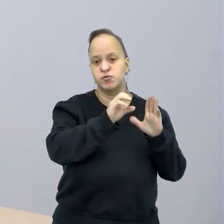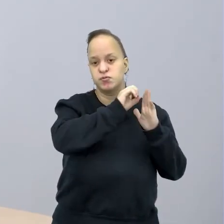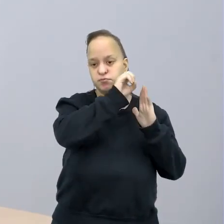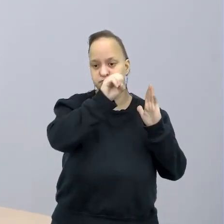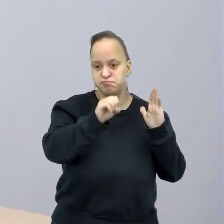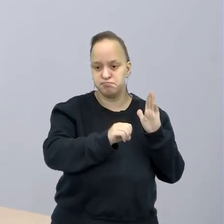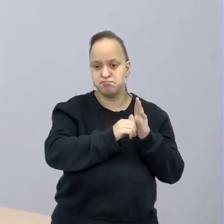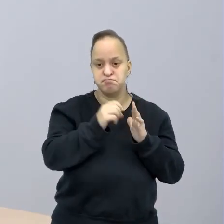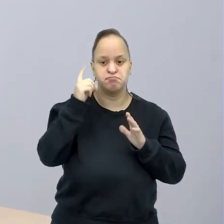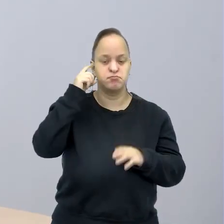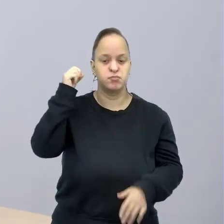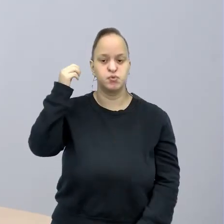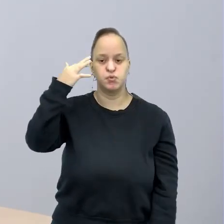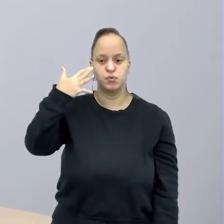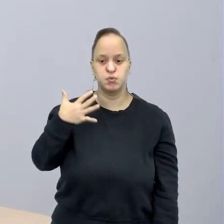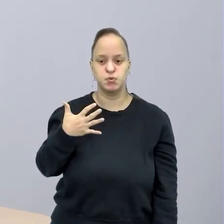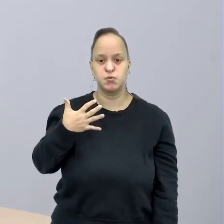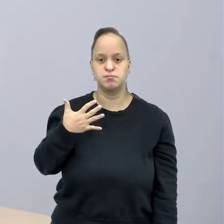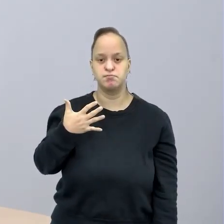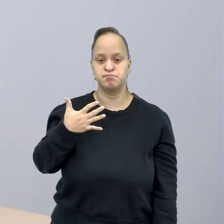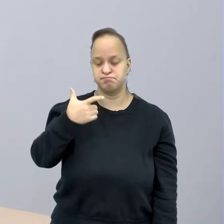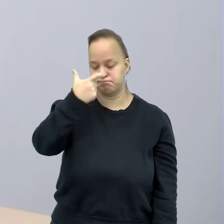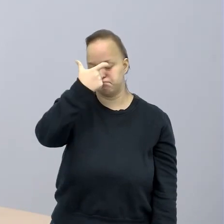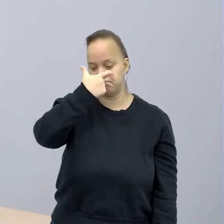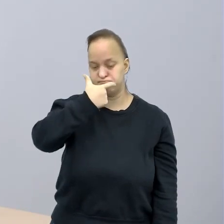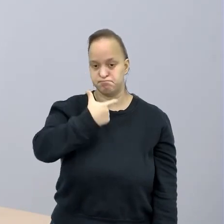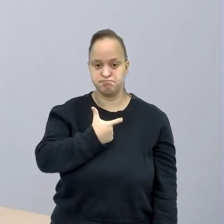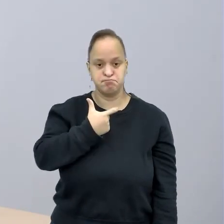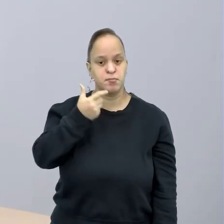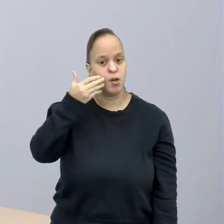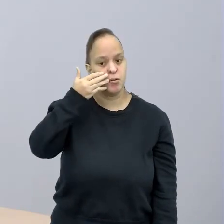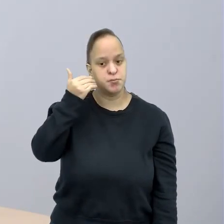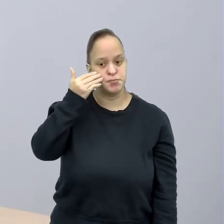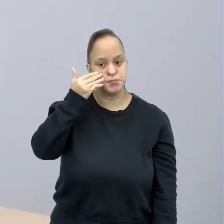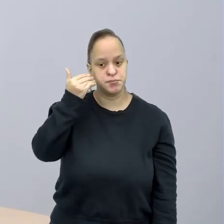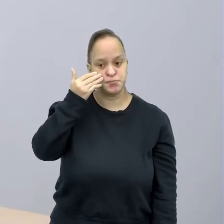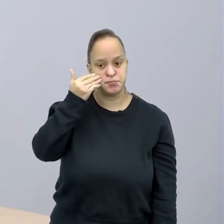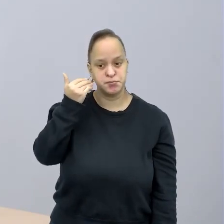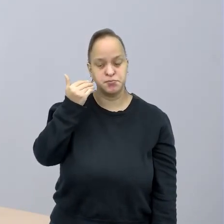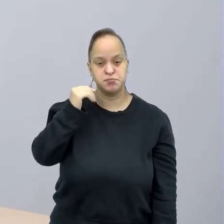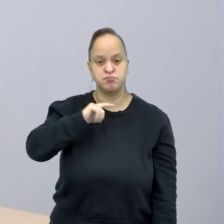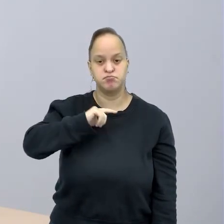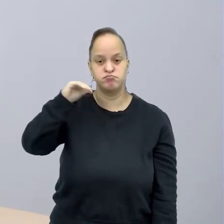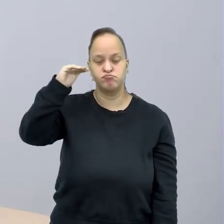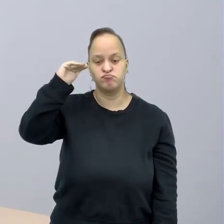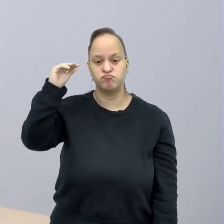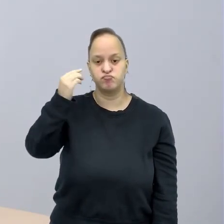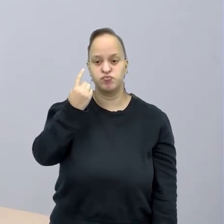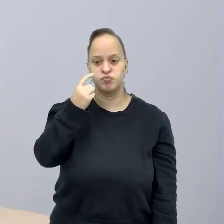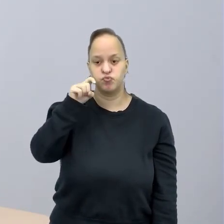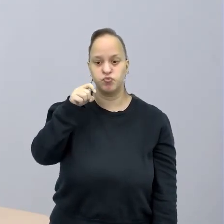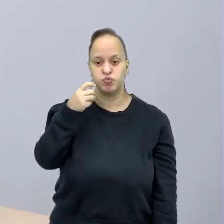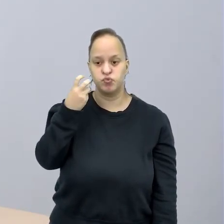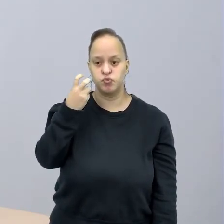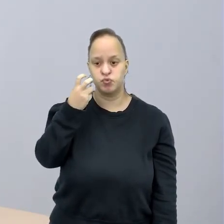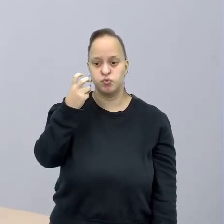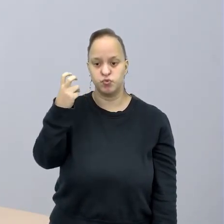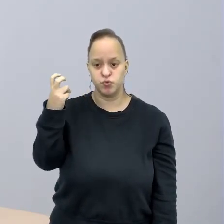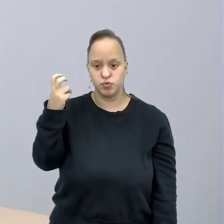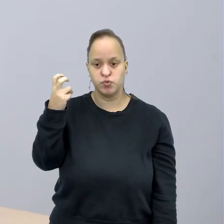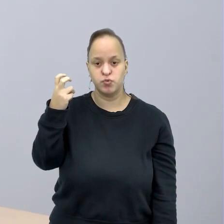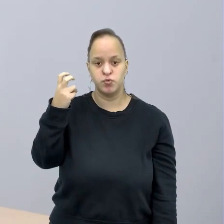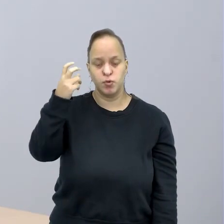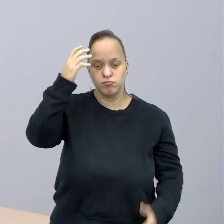minha autodescrição. Eu sou uma mulher de pele clara, tenho 1,55 m de altura, tenho